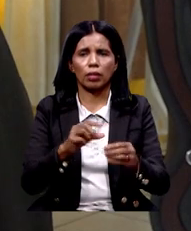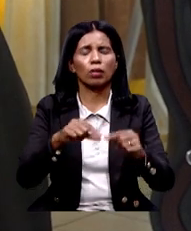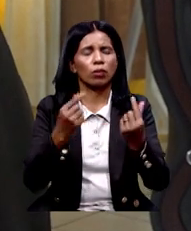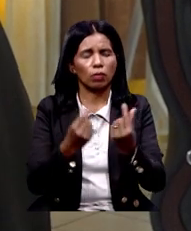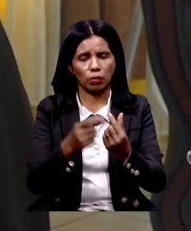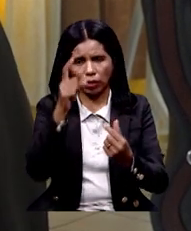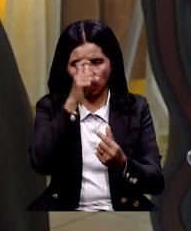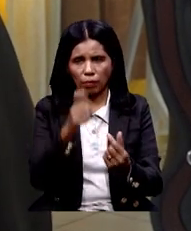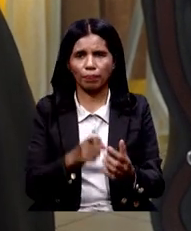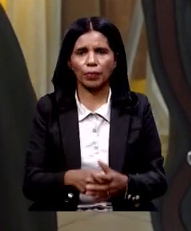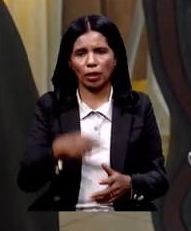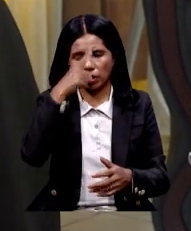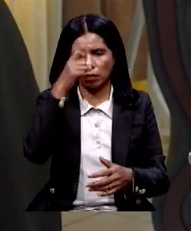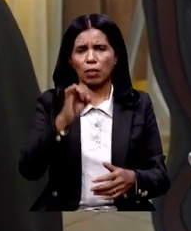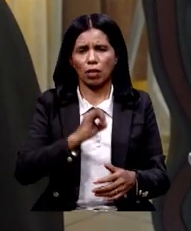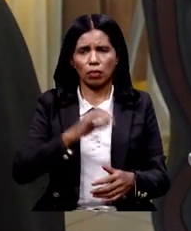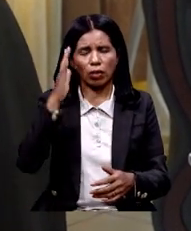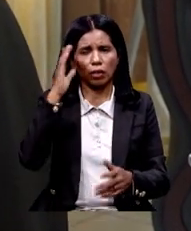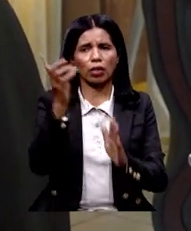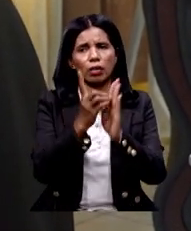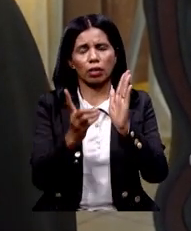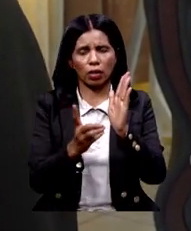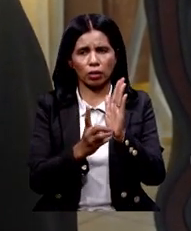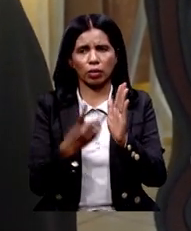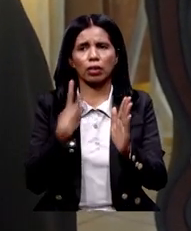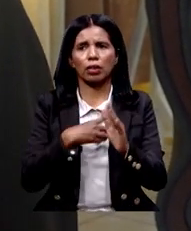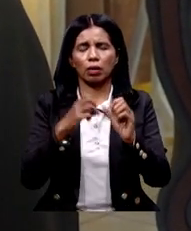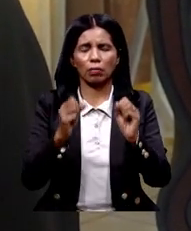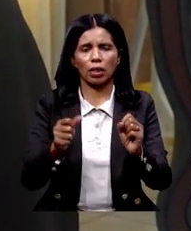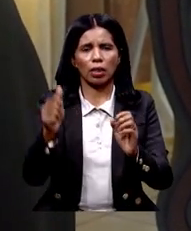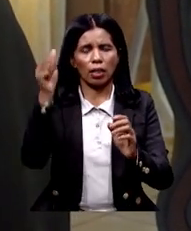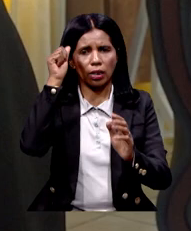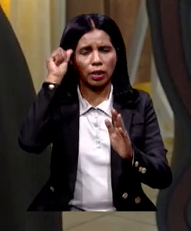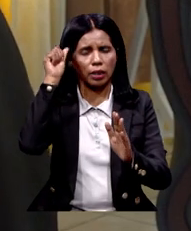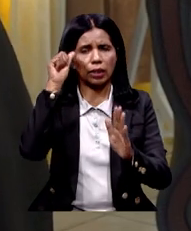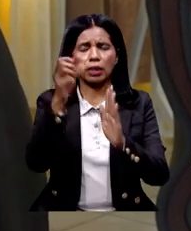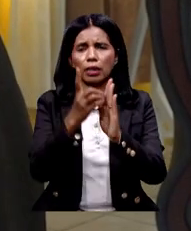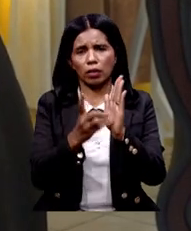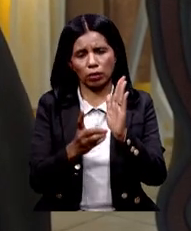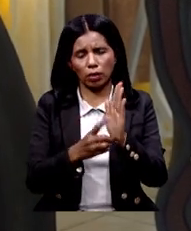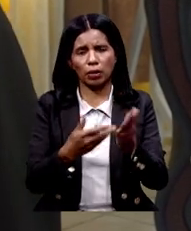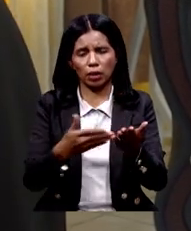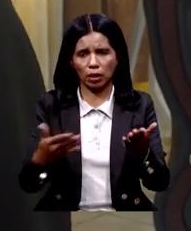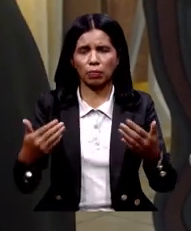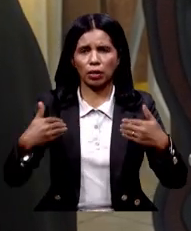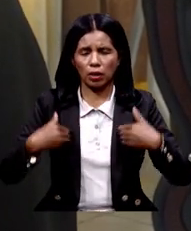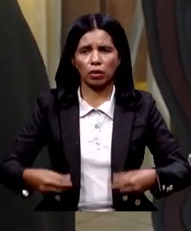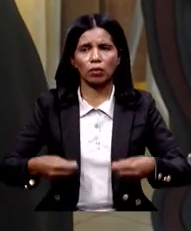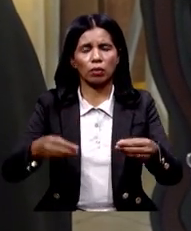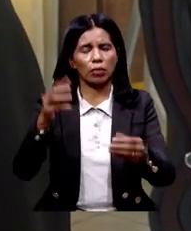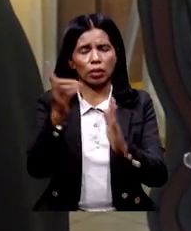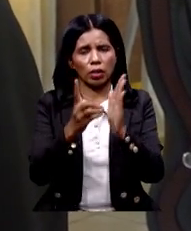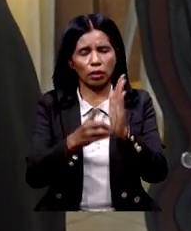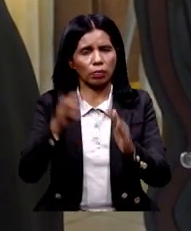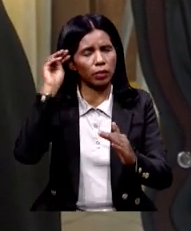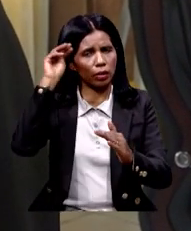idade. Então, também nem acaunei o dados sem nem mais ter, e também analisa dados sobre equipamento nem mais ter, ou nem fornece dados para o Ministério Social e